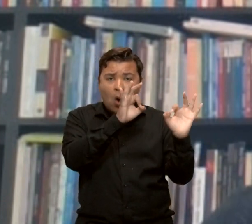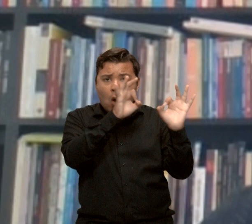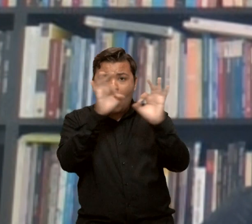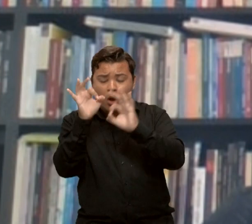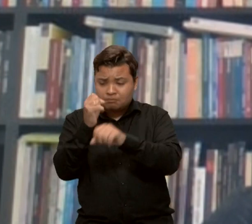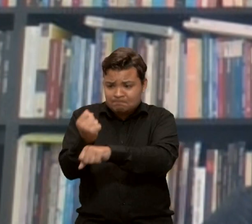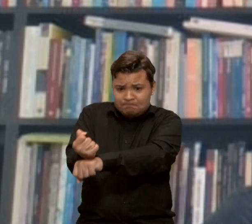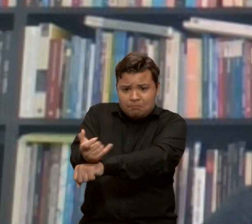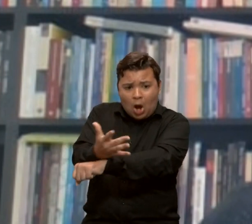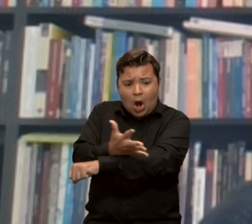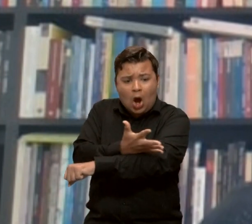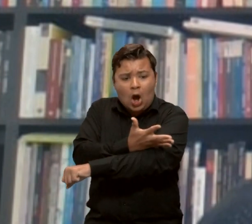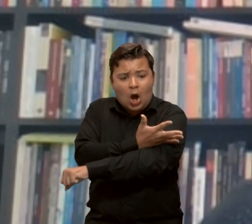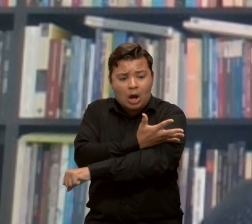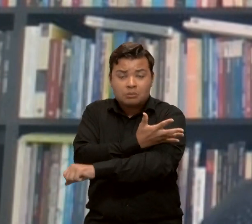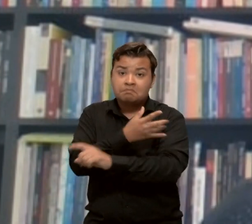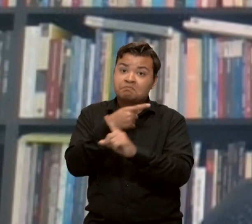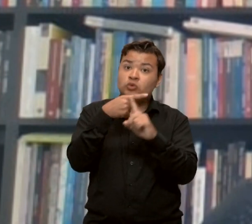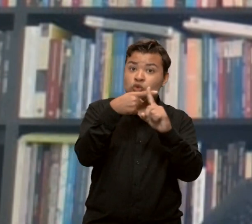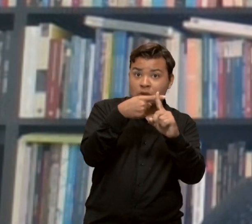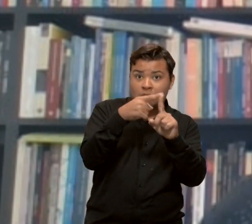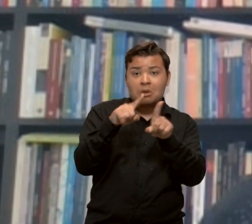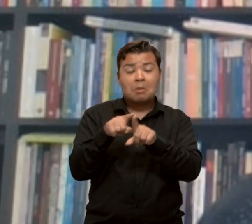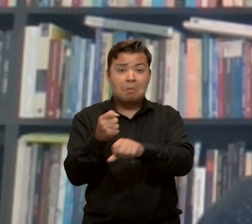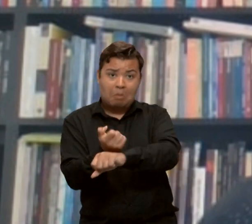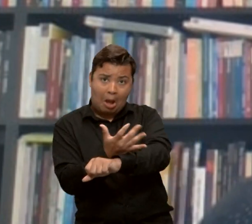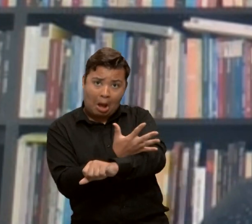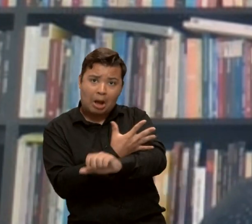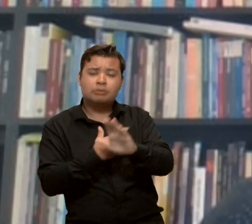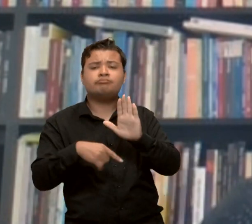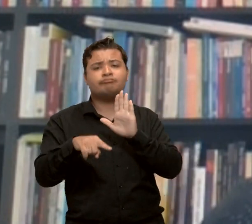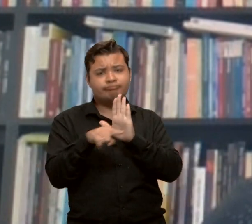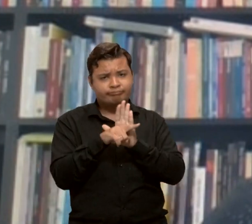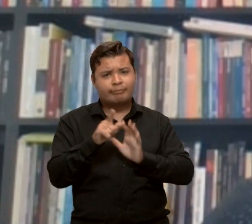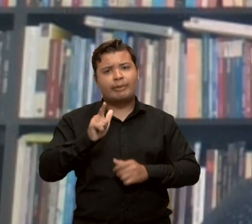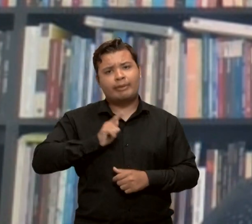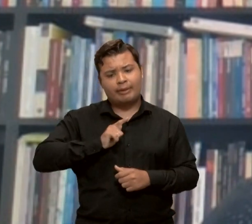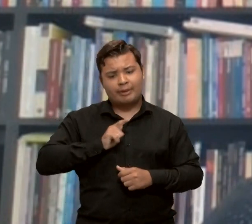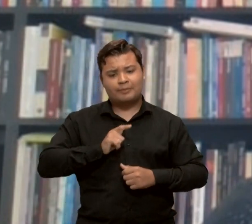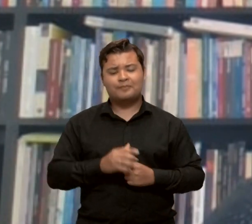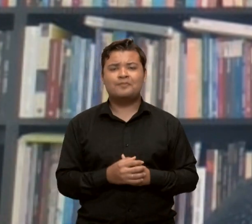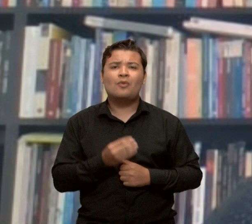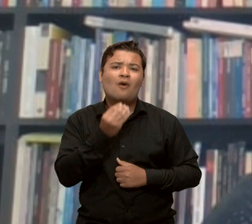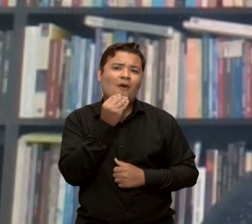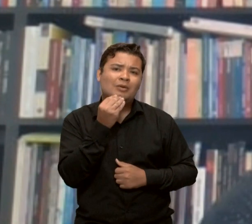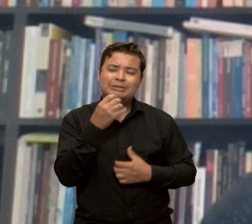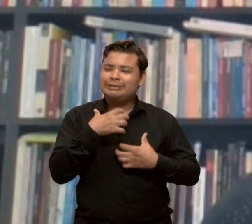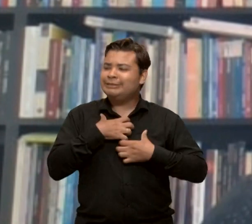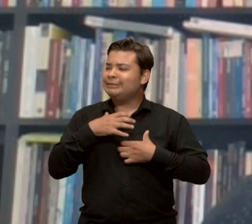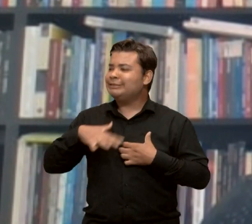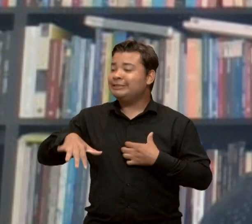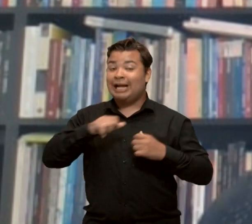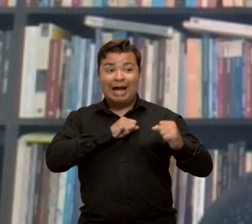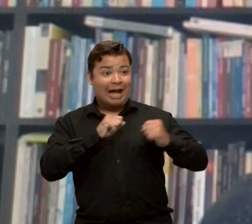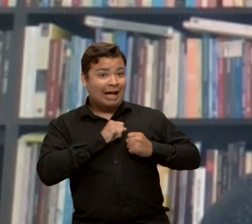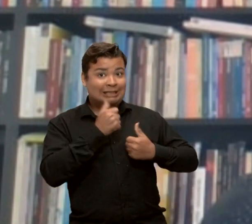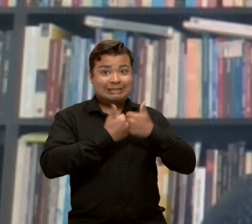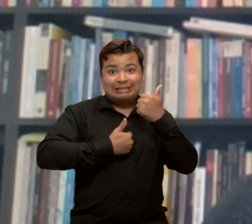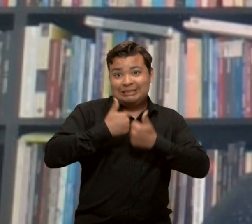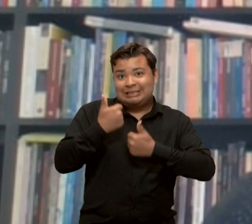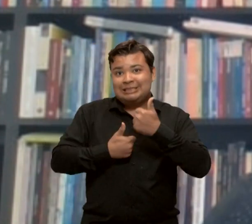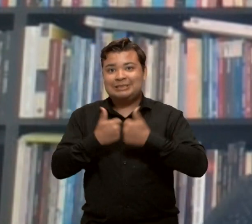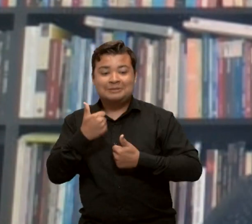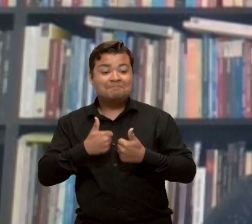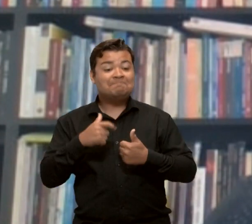quanto negativas. Do ponto de vista positivo, é muito legal esse clima apaixonado que temos, porque cria uma certa união